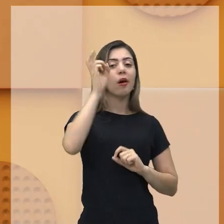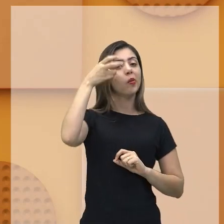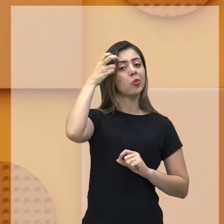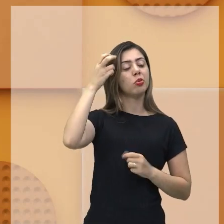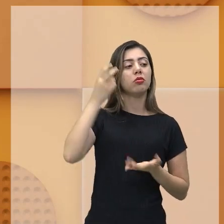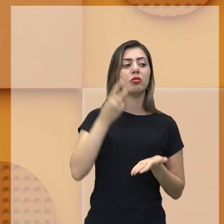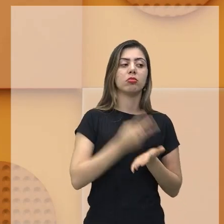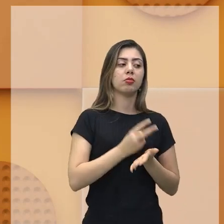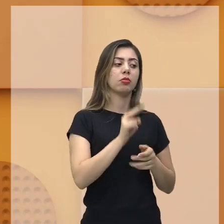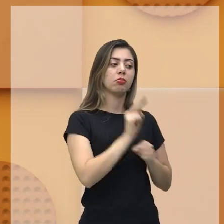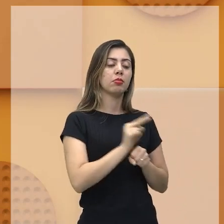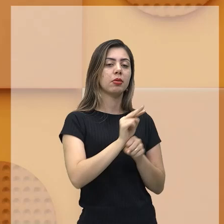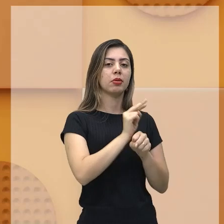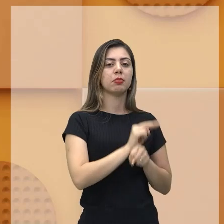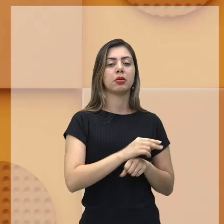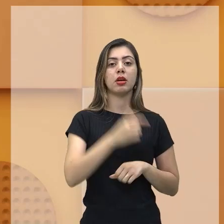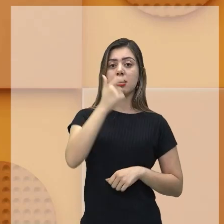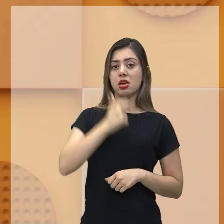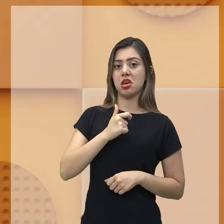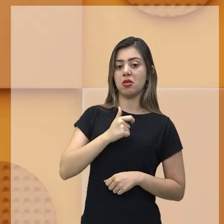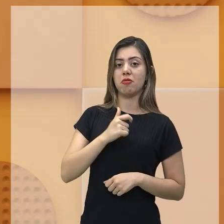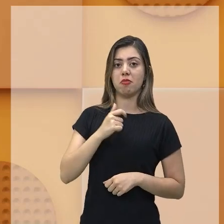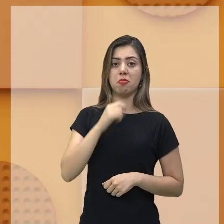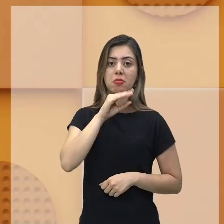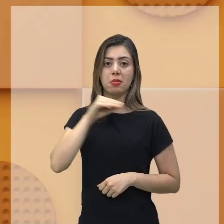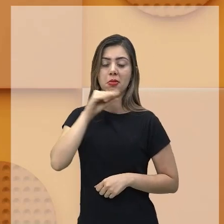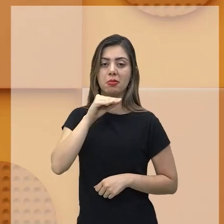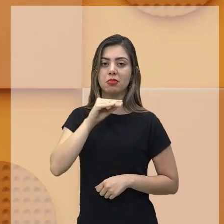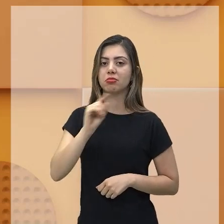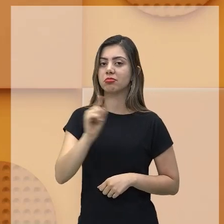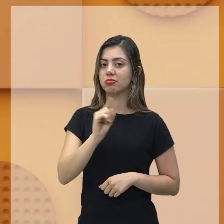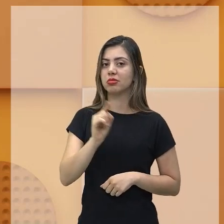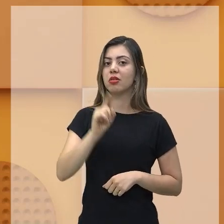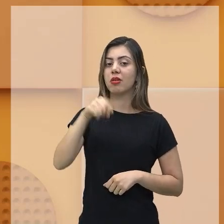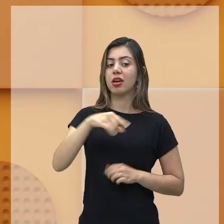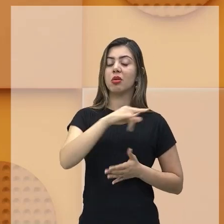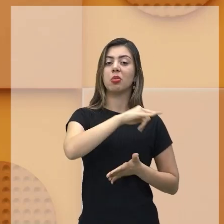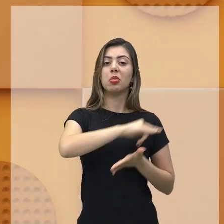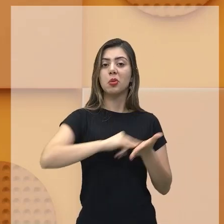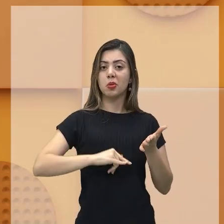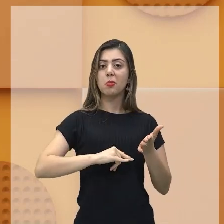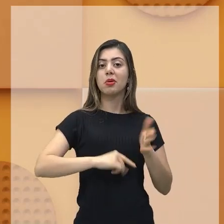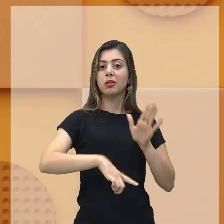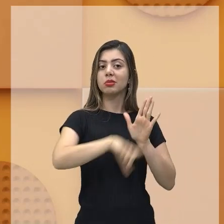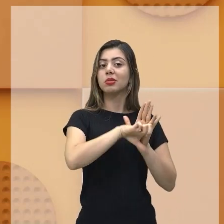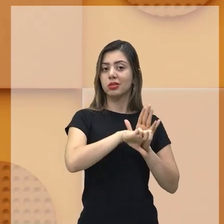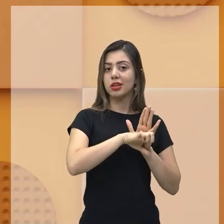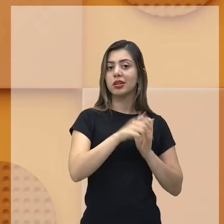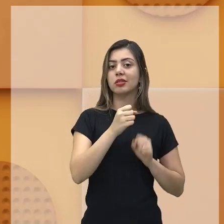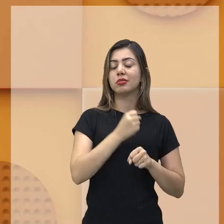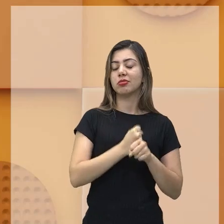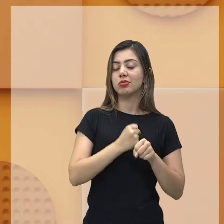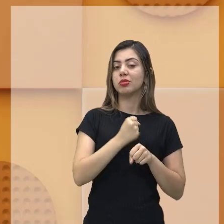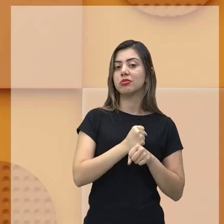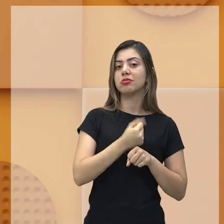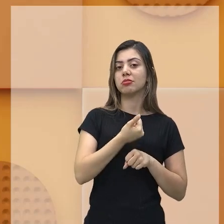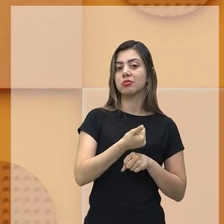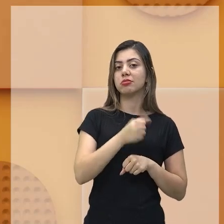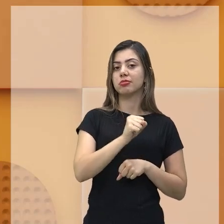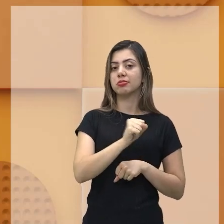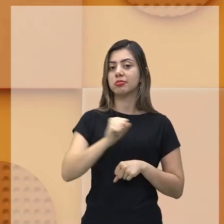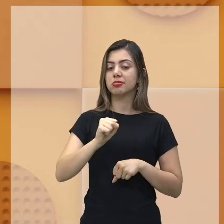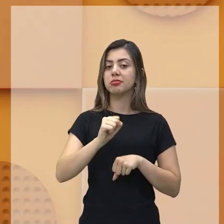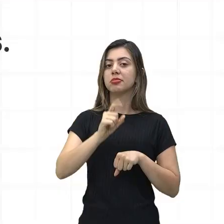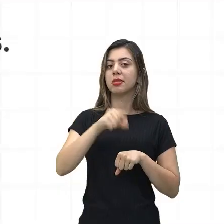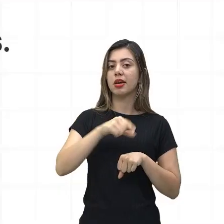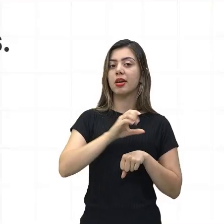tá, gente? Não é o professor que está dizendo, tá, gente? É a Carta Magna, a Constituição de 88, a Constituição